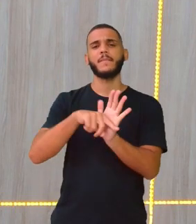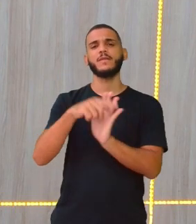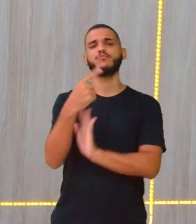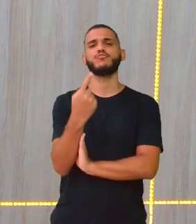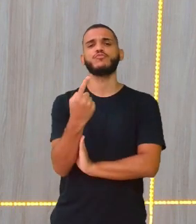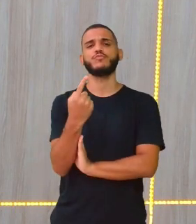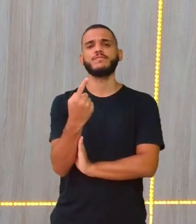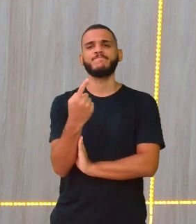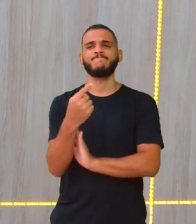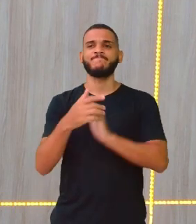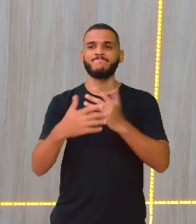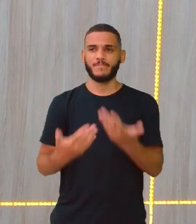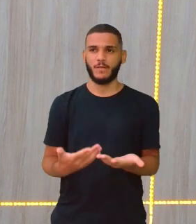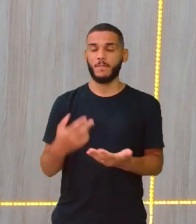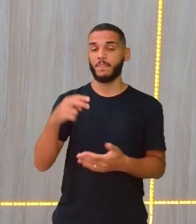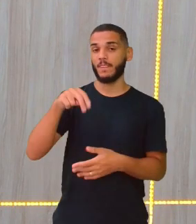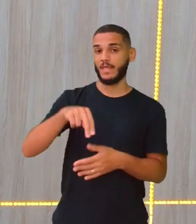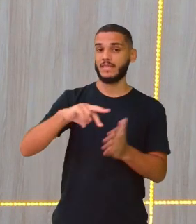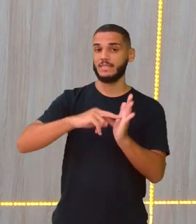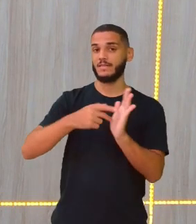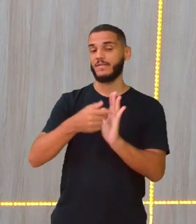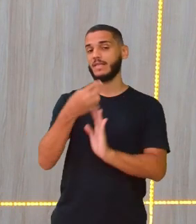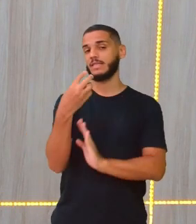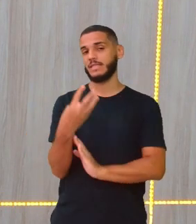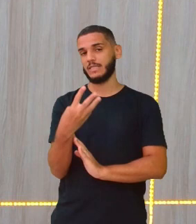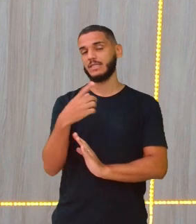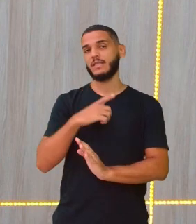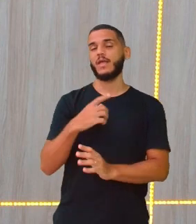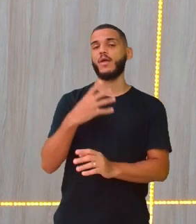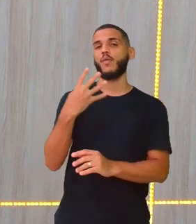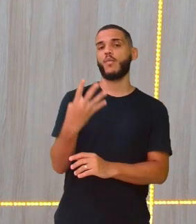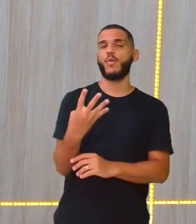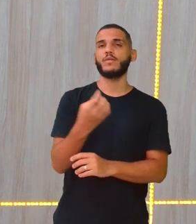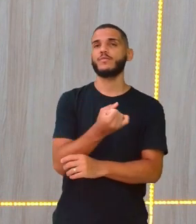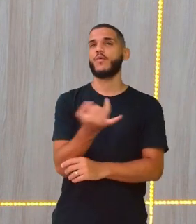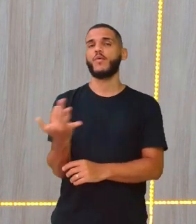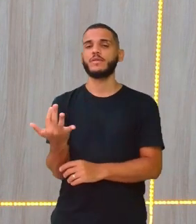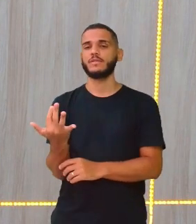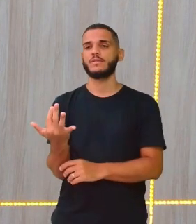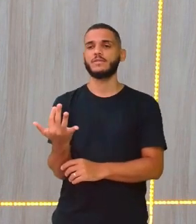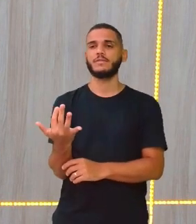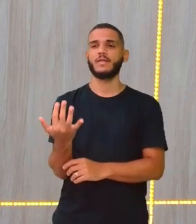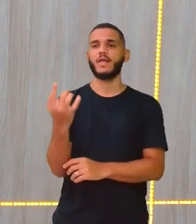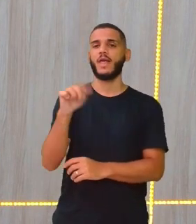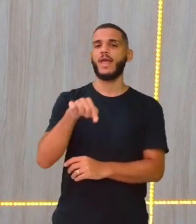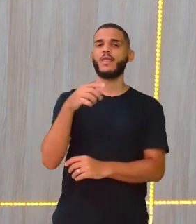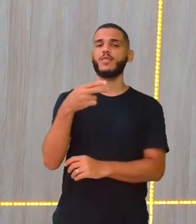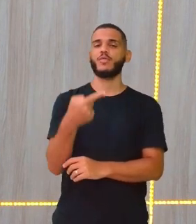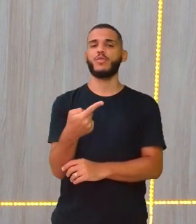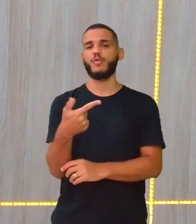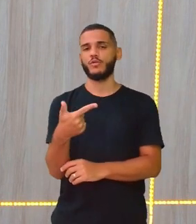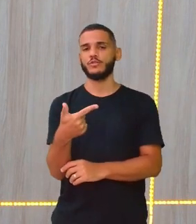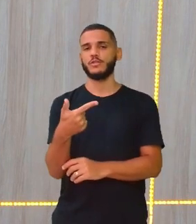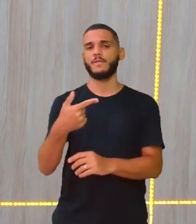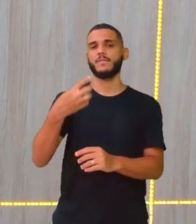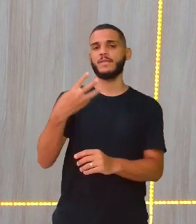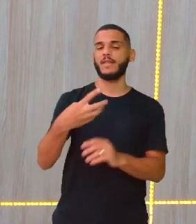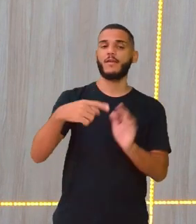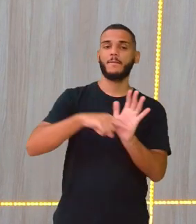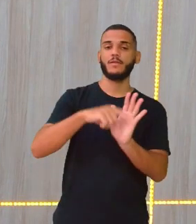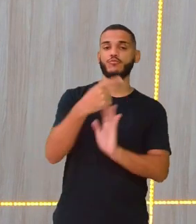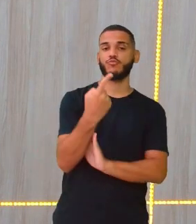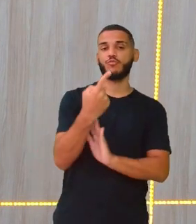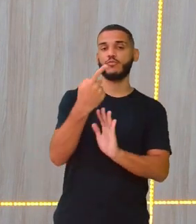é 3. Aqui eu tenho 4 quantas vezes? 2. Então, é 3 menos 1,